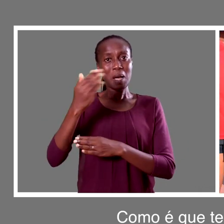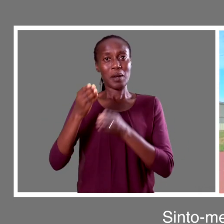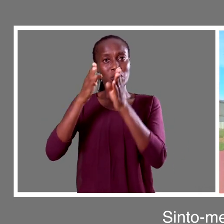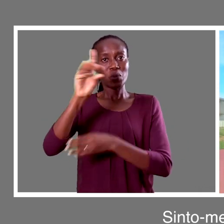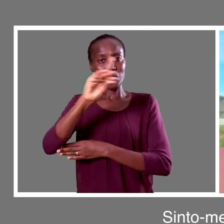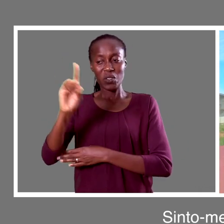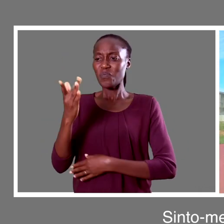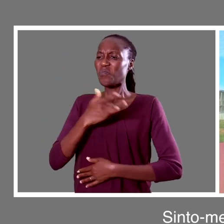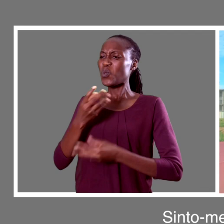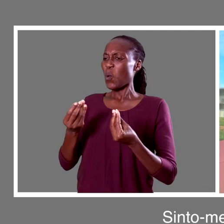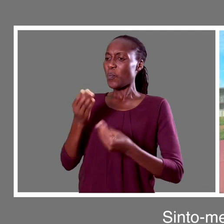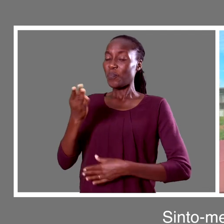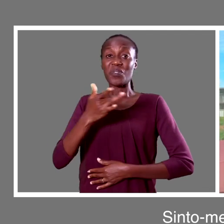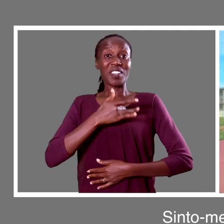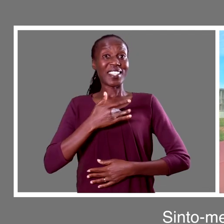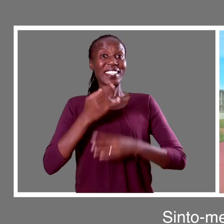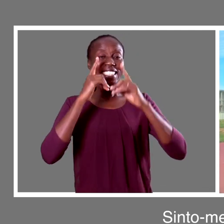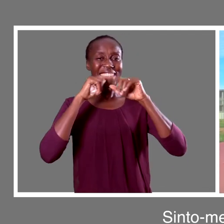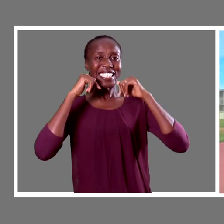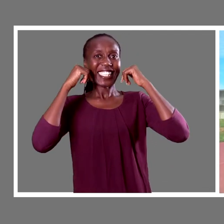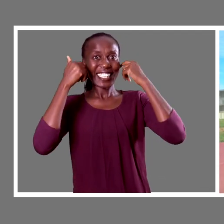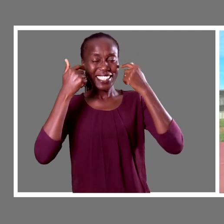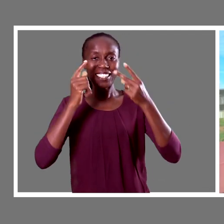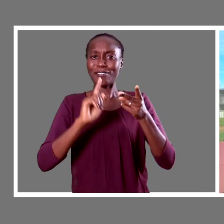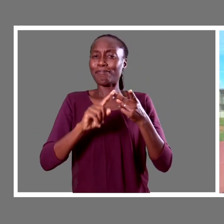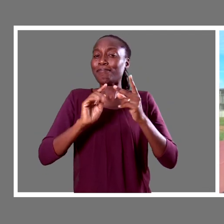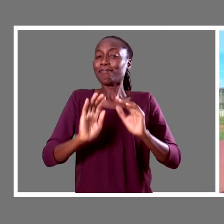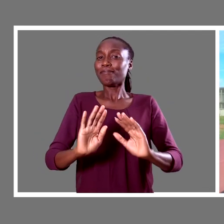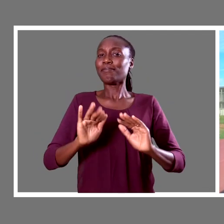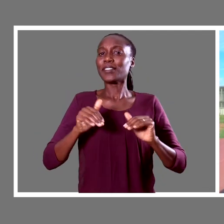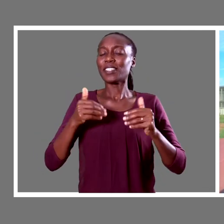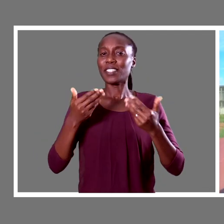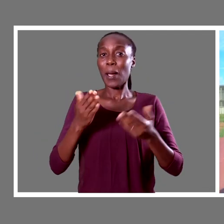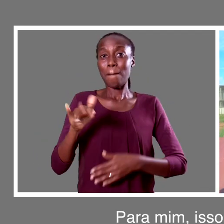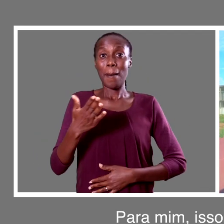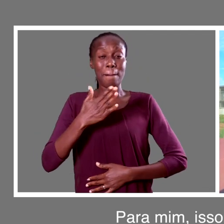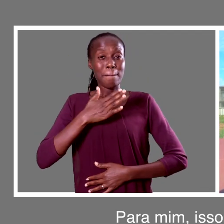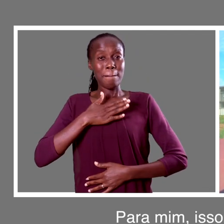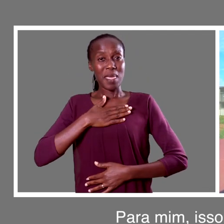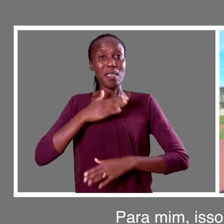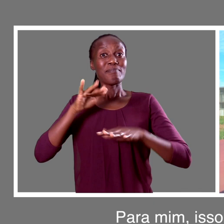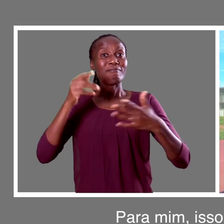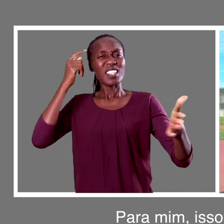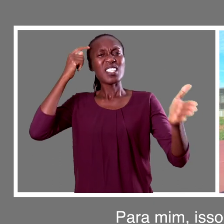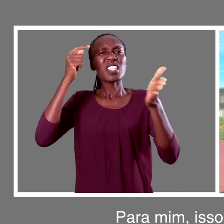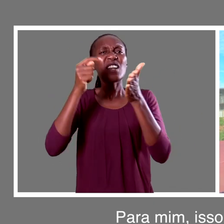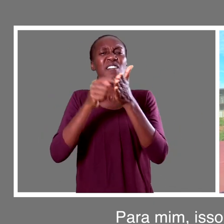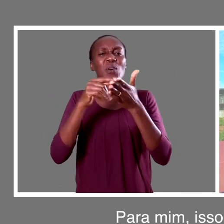prémio? Sinto muito feliz e grata, e para mim isso significa